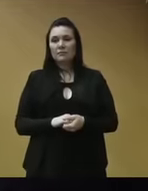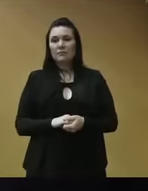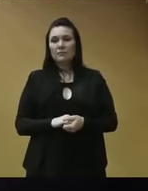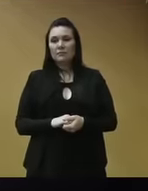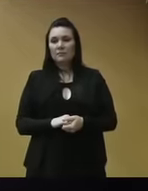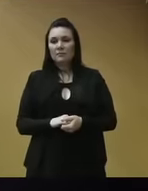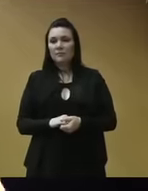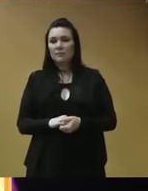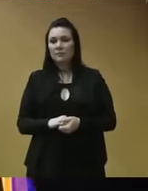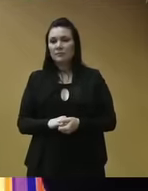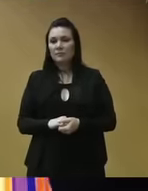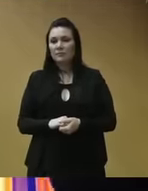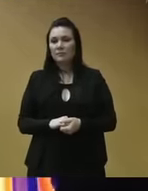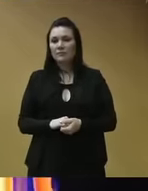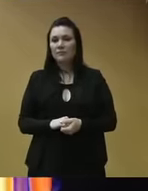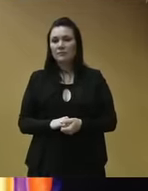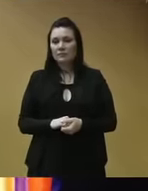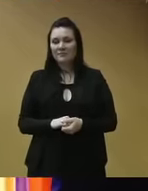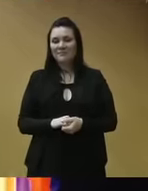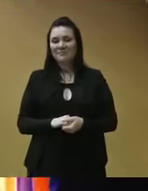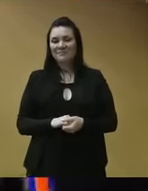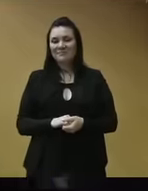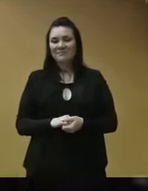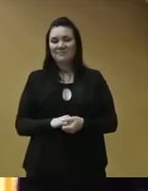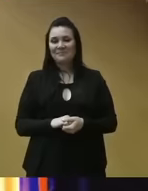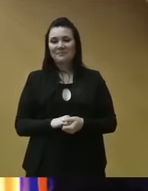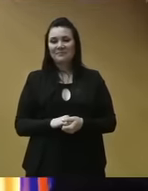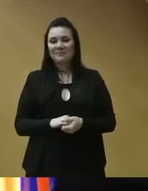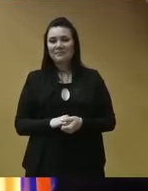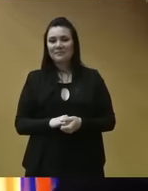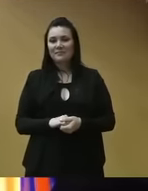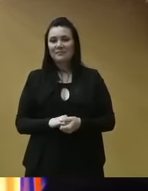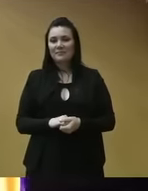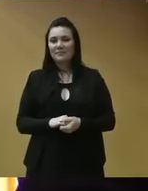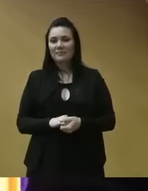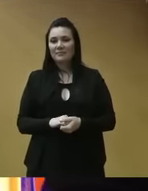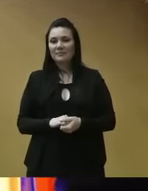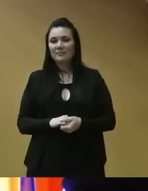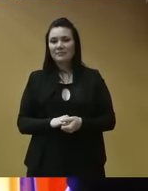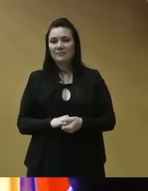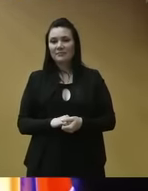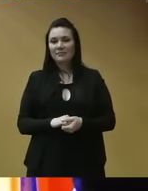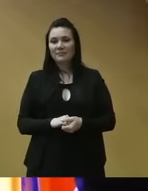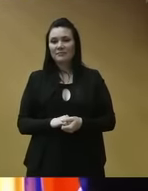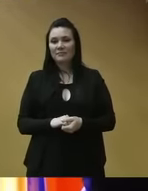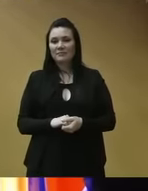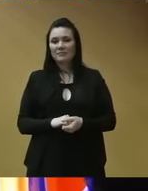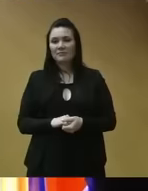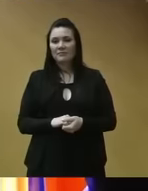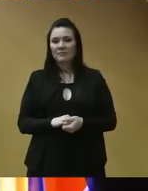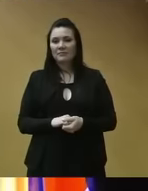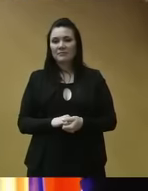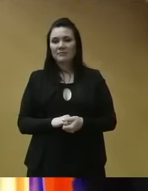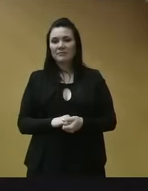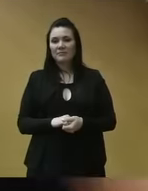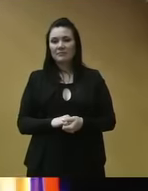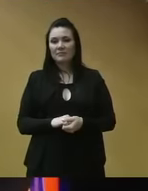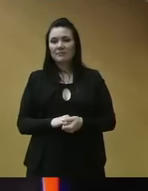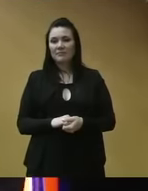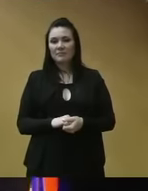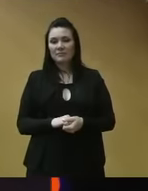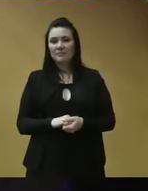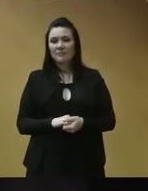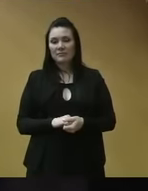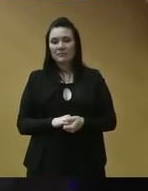around, just keep your faith and search for the fountain. Time is of